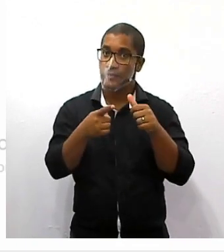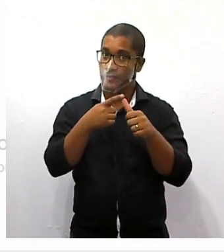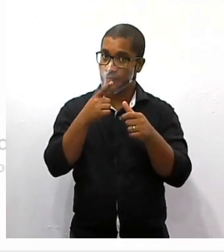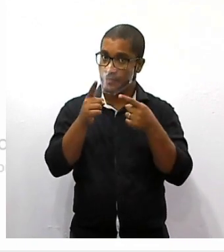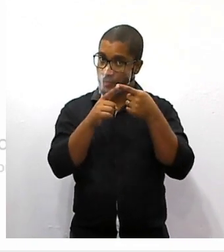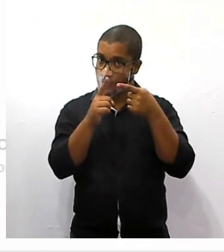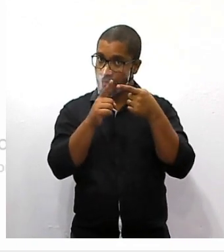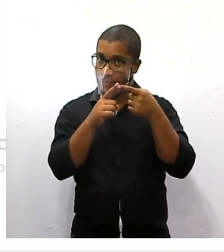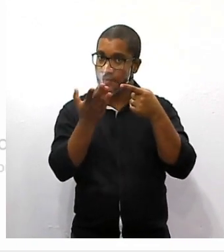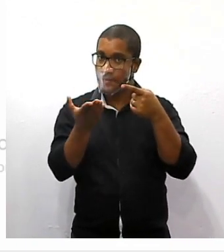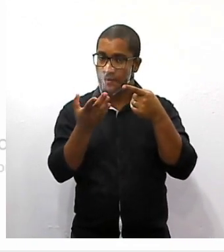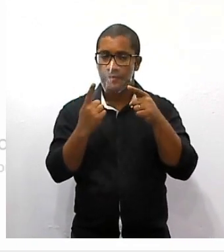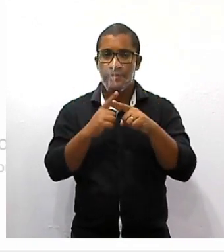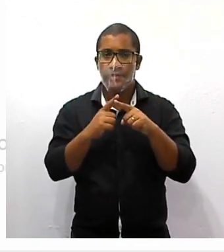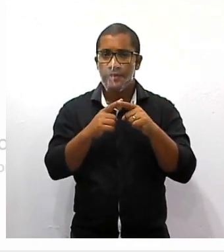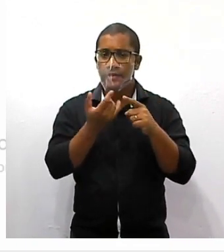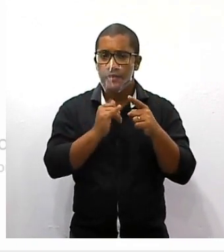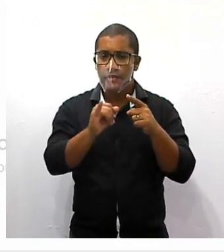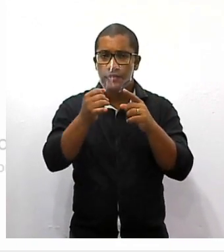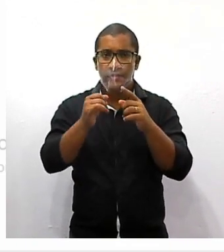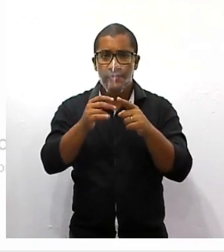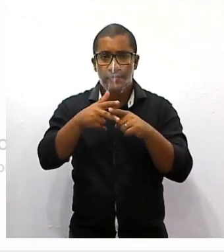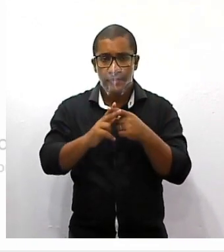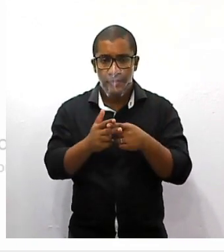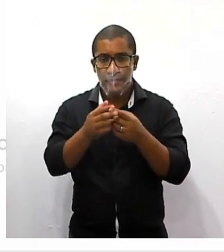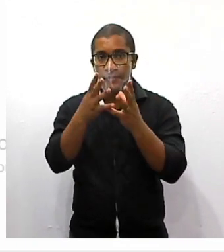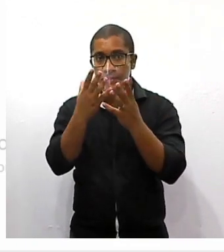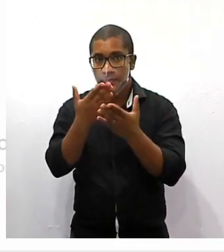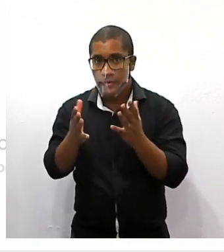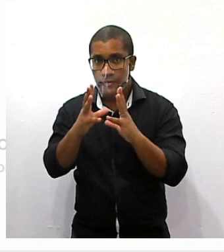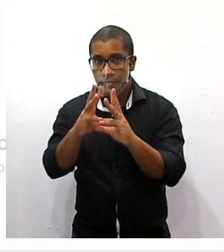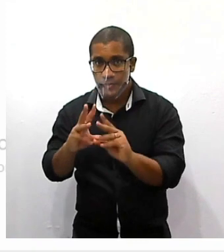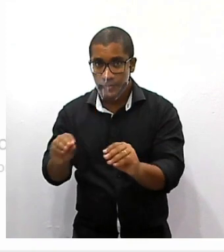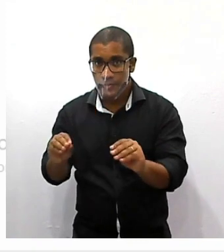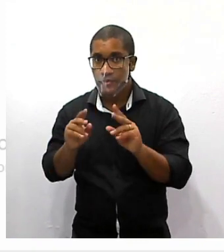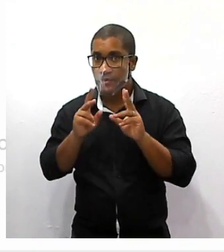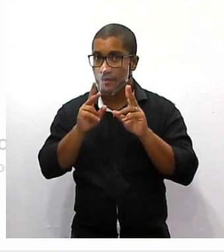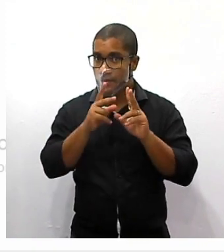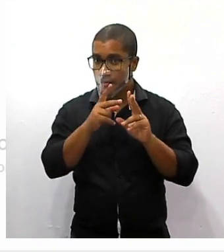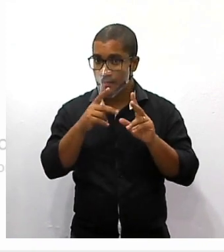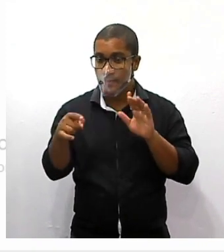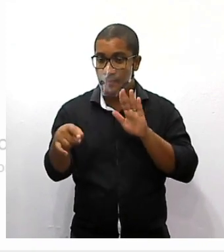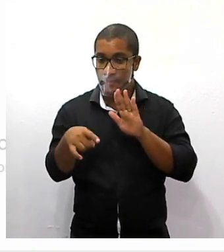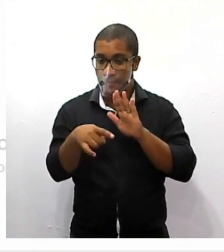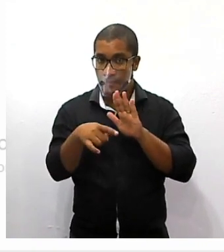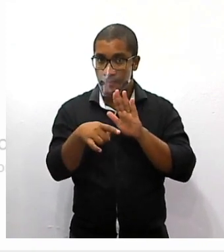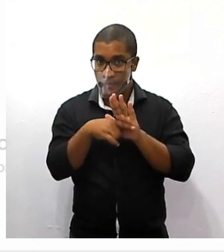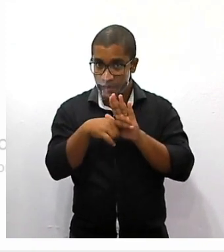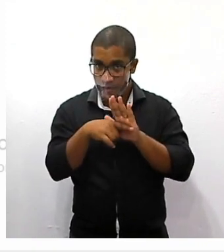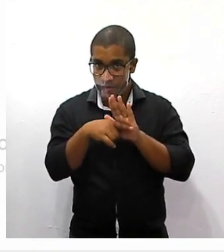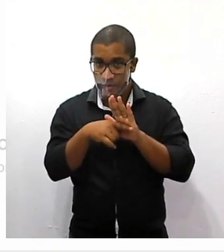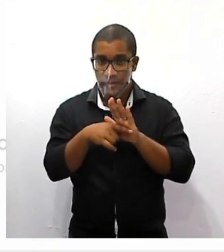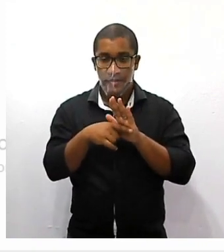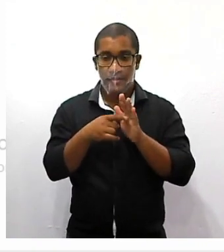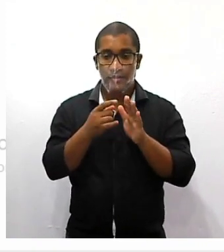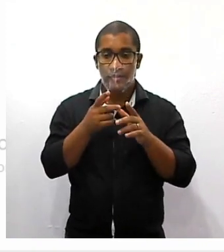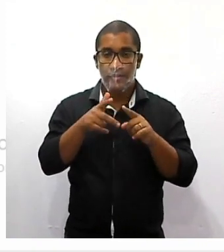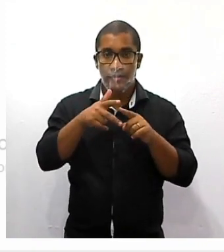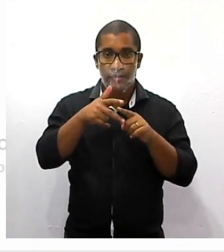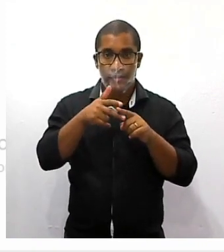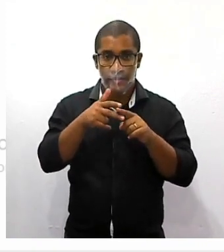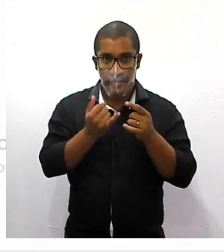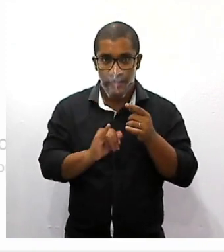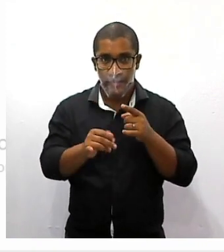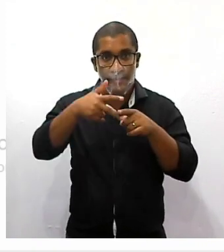mecânica dissipada, ela é igual à energia mecânica inicial menos a energia mecânica final. Então, veja que no início a gente só